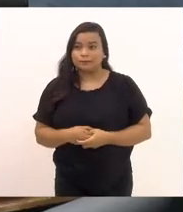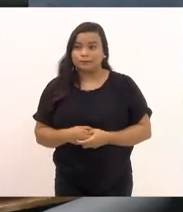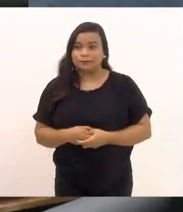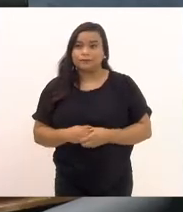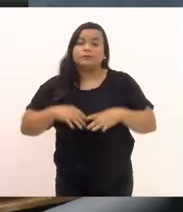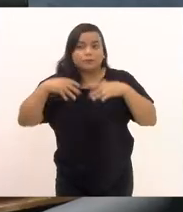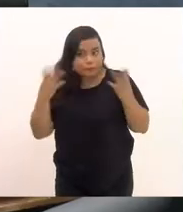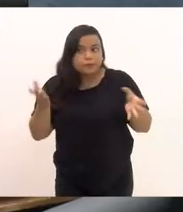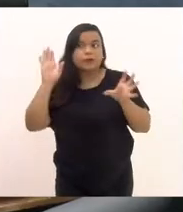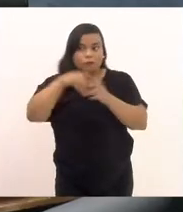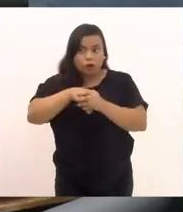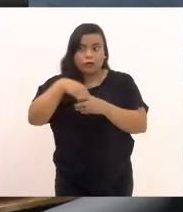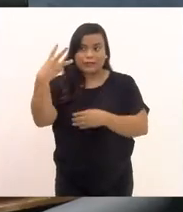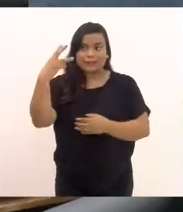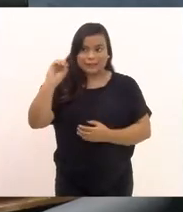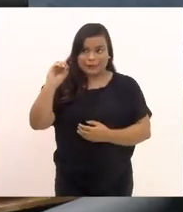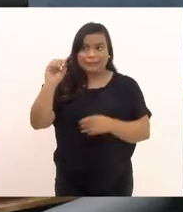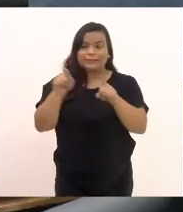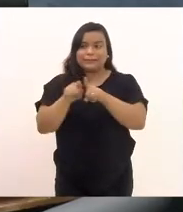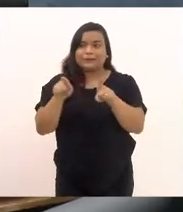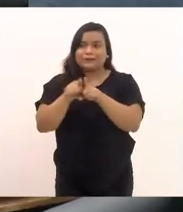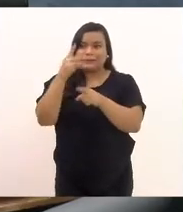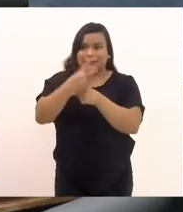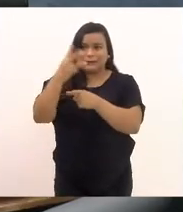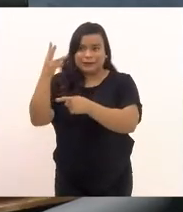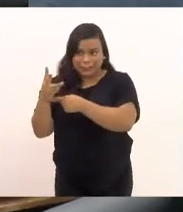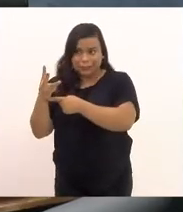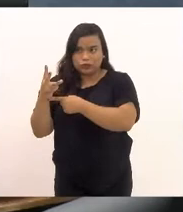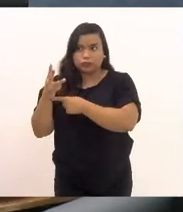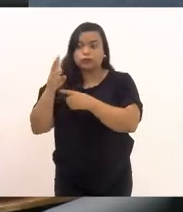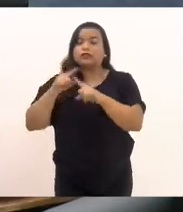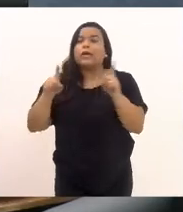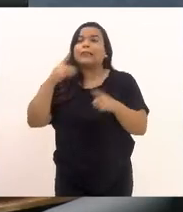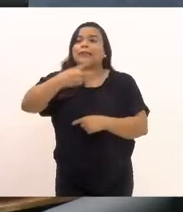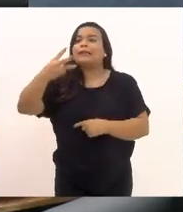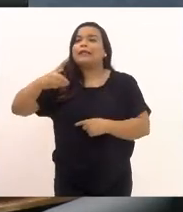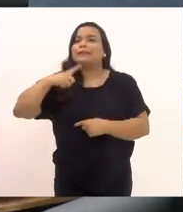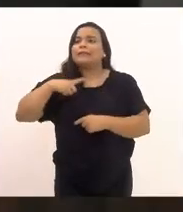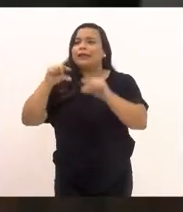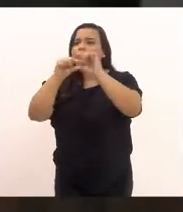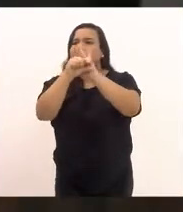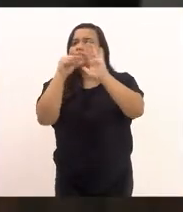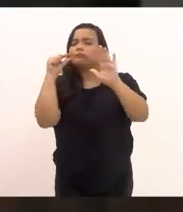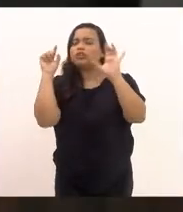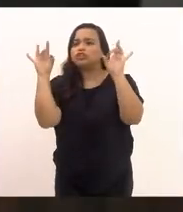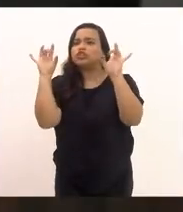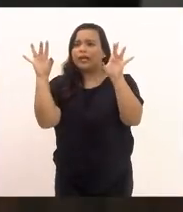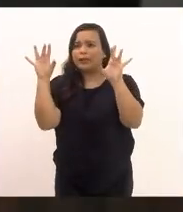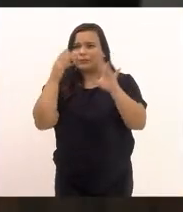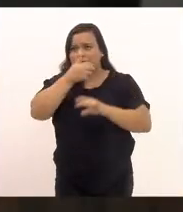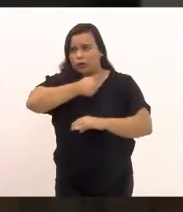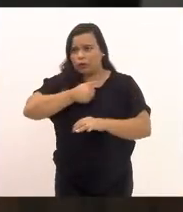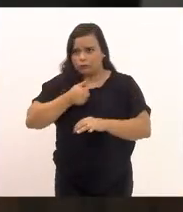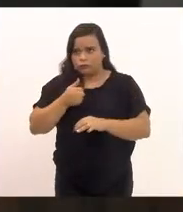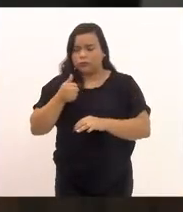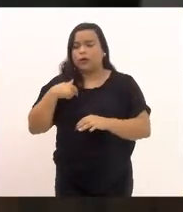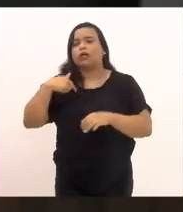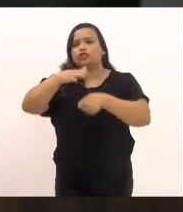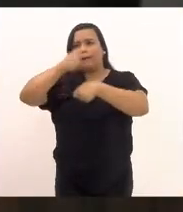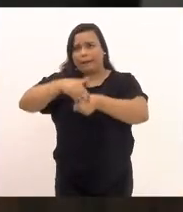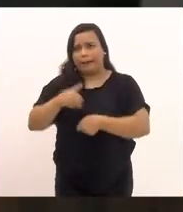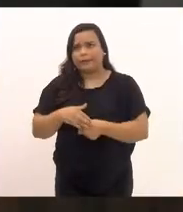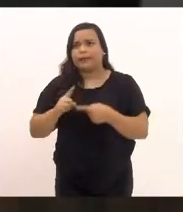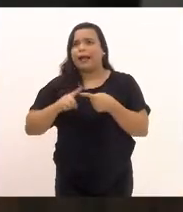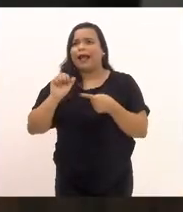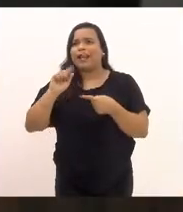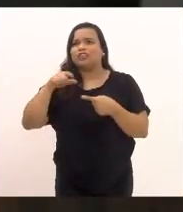Então, estamos votando 30 e 33. 33, salvo destaque. O presidente irá proceder à chamada.